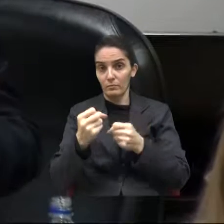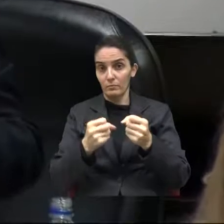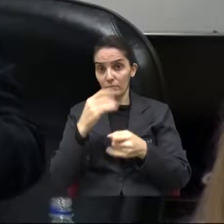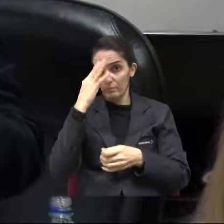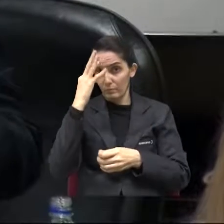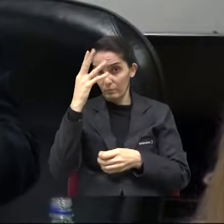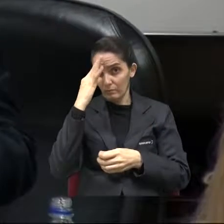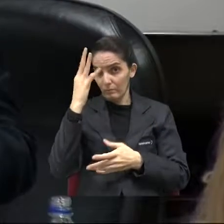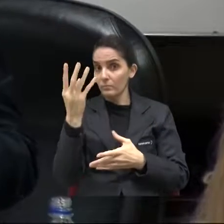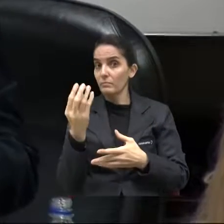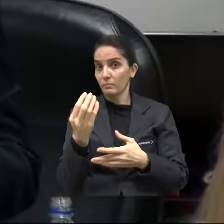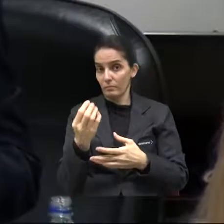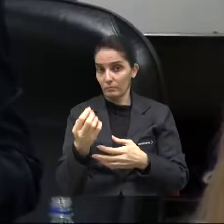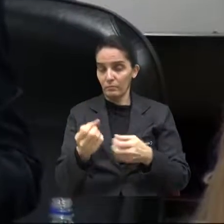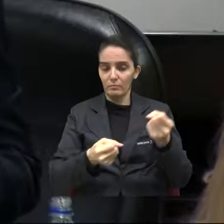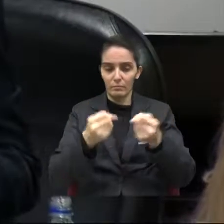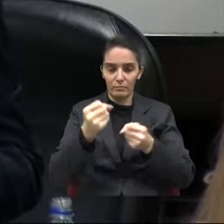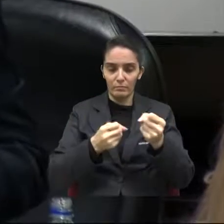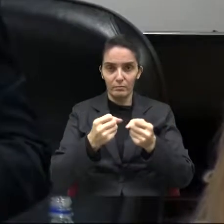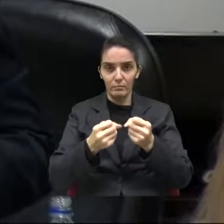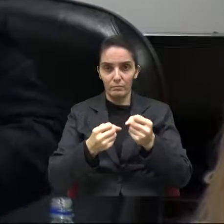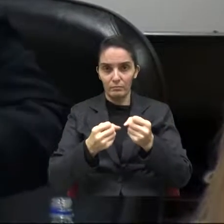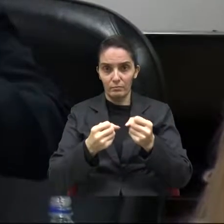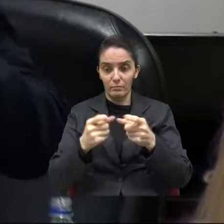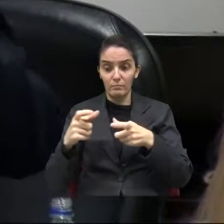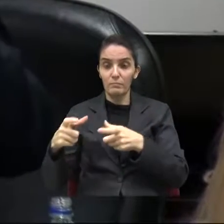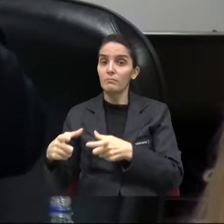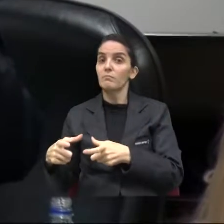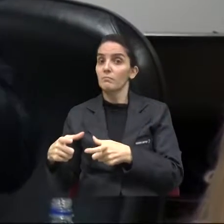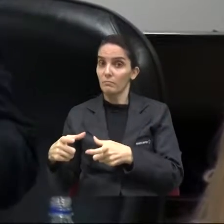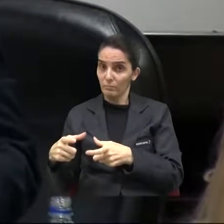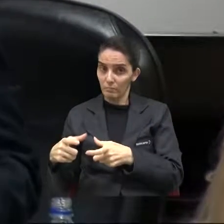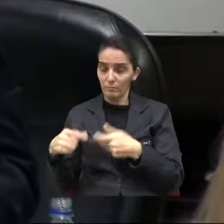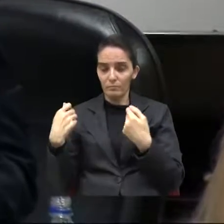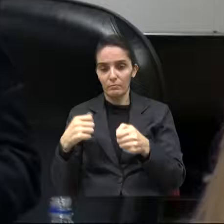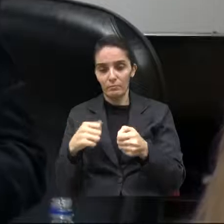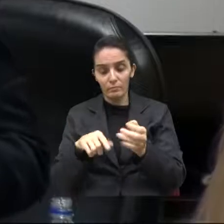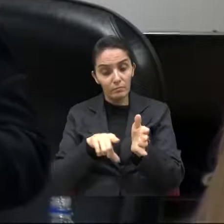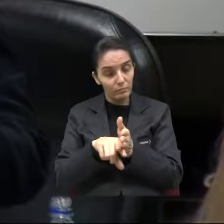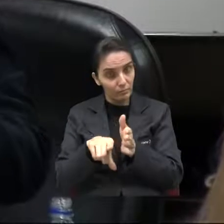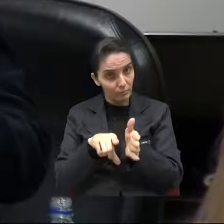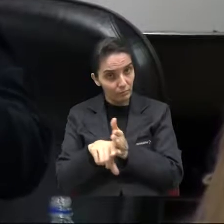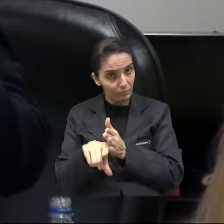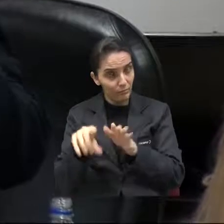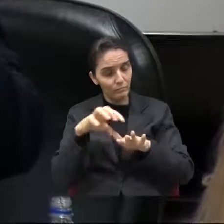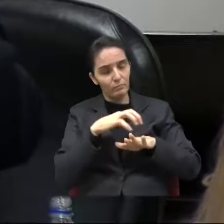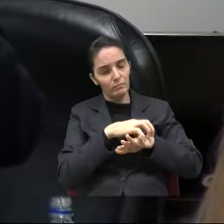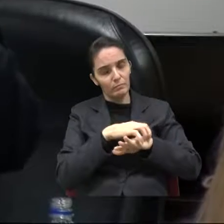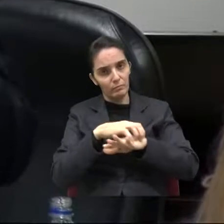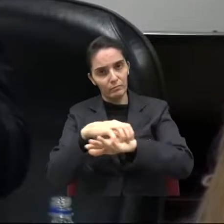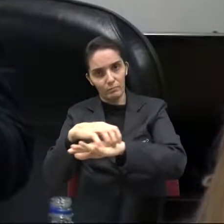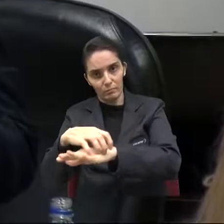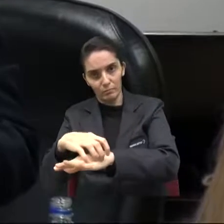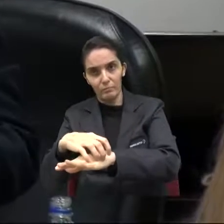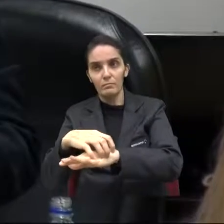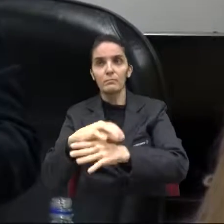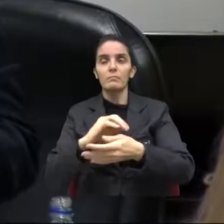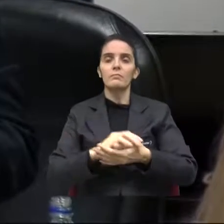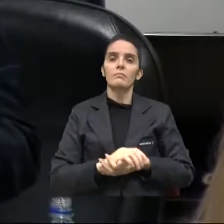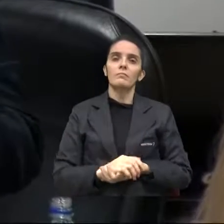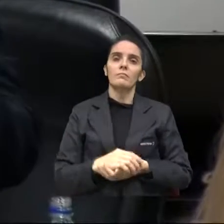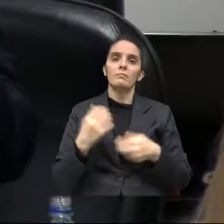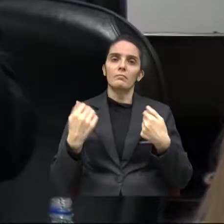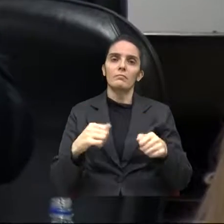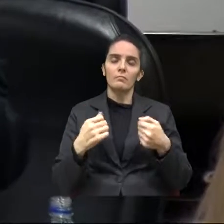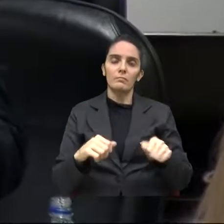só isso transitando ali naquele bairro. Terá que haver um estudo de mobilidade, terá que haver